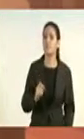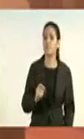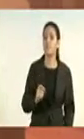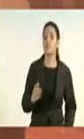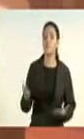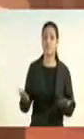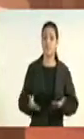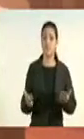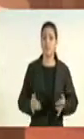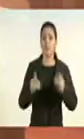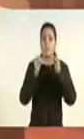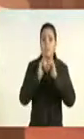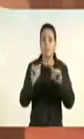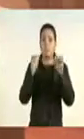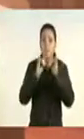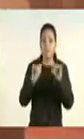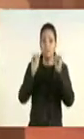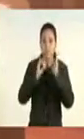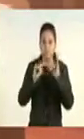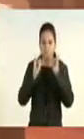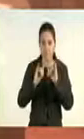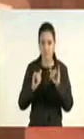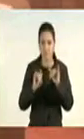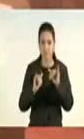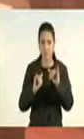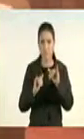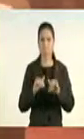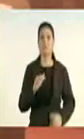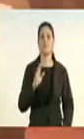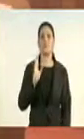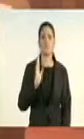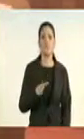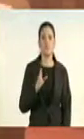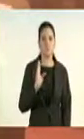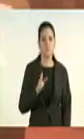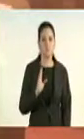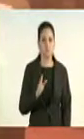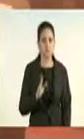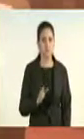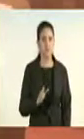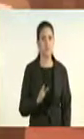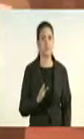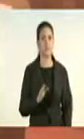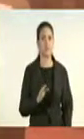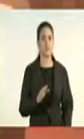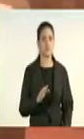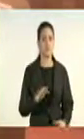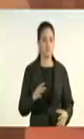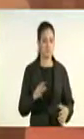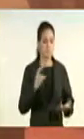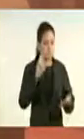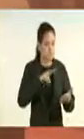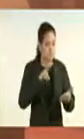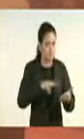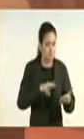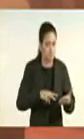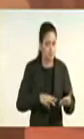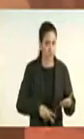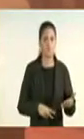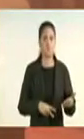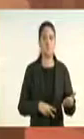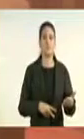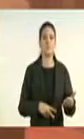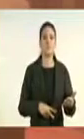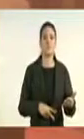a consultas que já foram feitas sobre casos específicos, nesse caso que trata essa